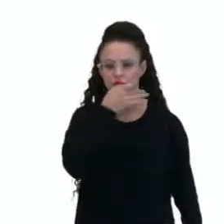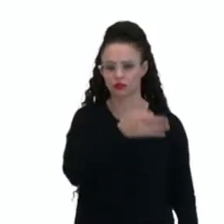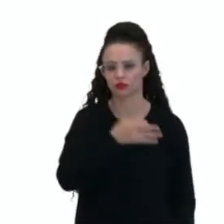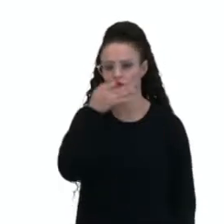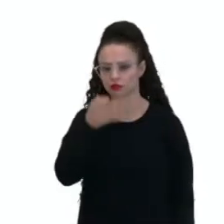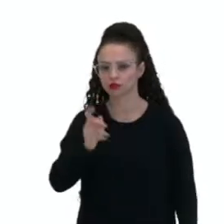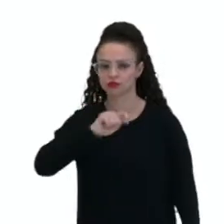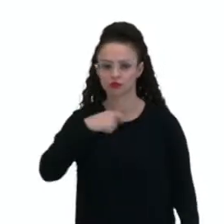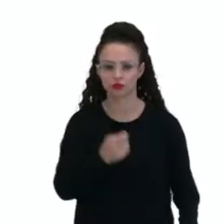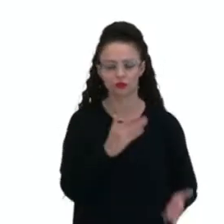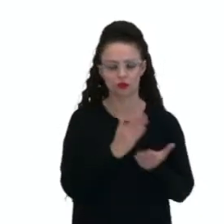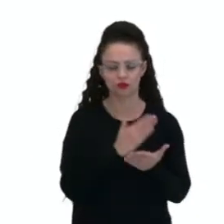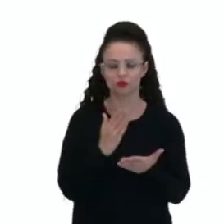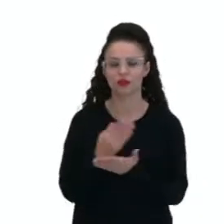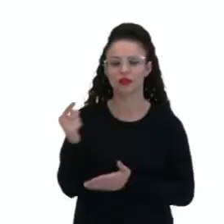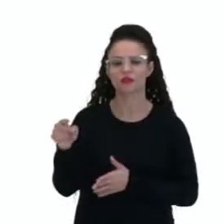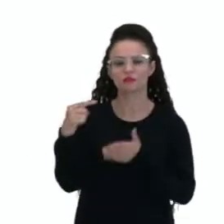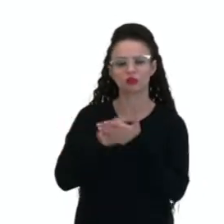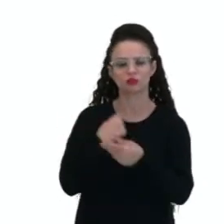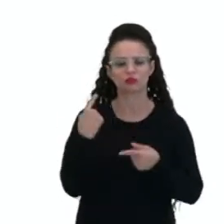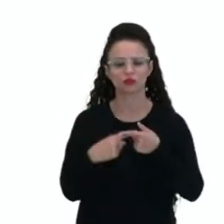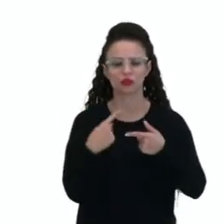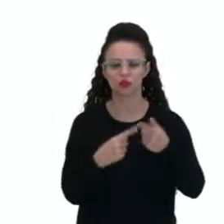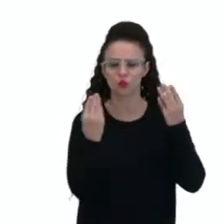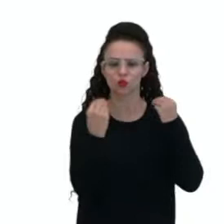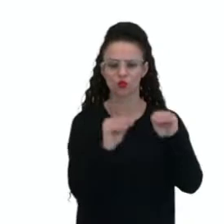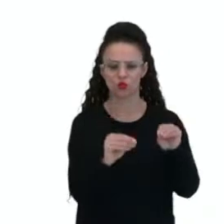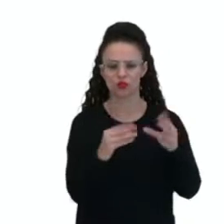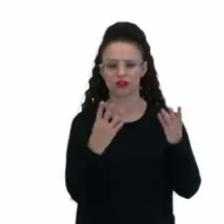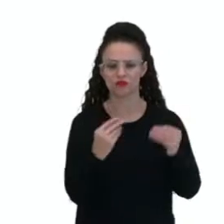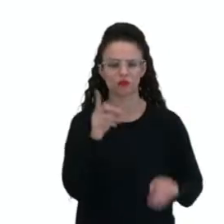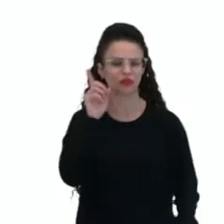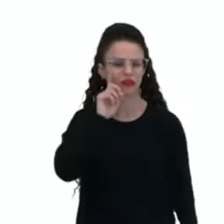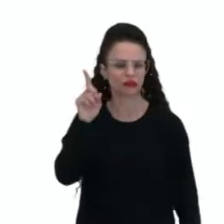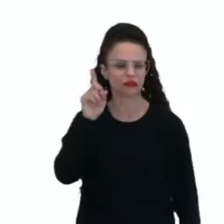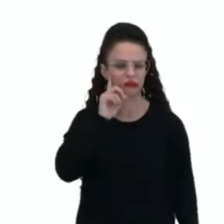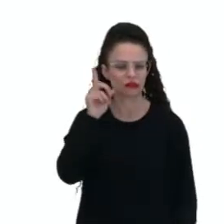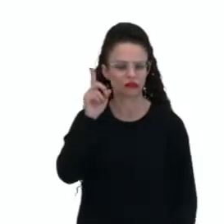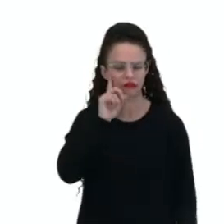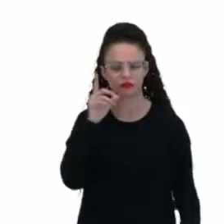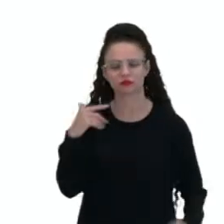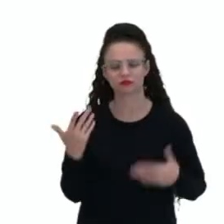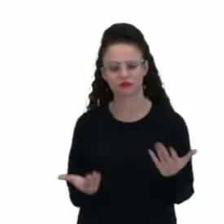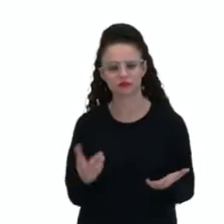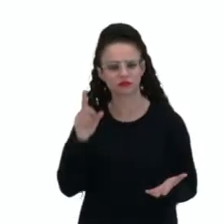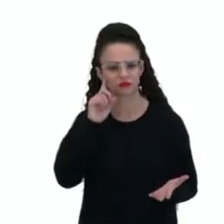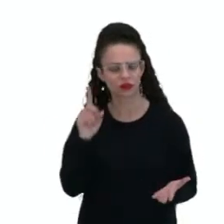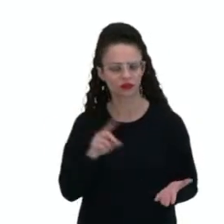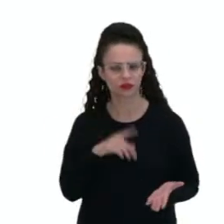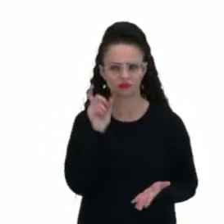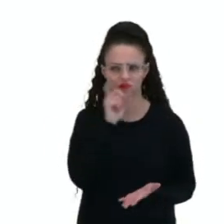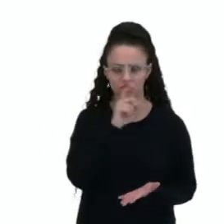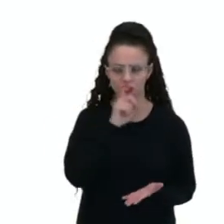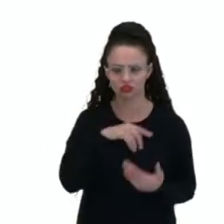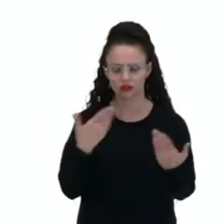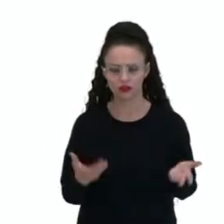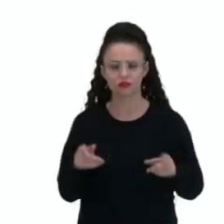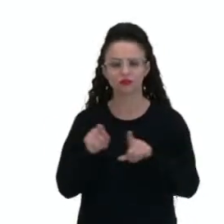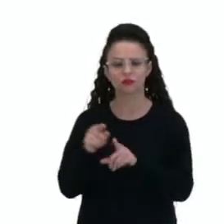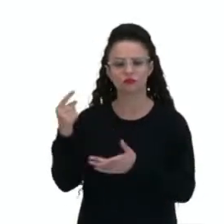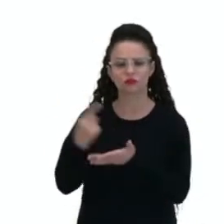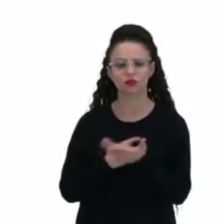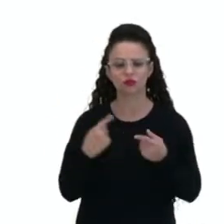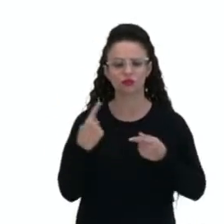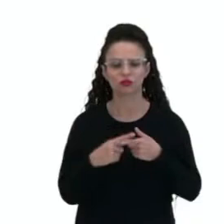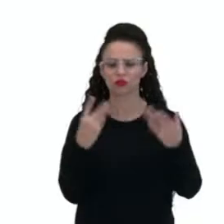livro. Ele me perguntou por que eu colocava tantas datas, sendo as datas fictícias, e também por que eu não